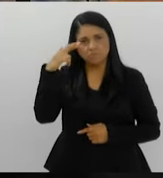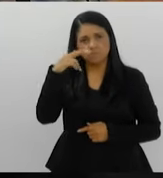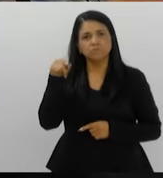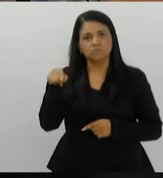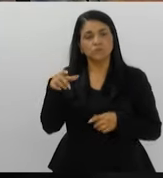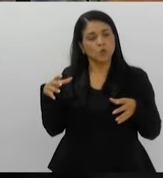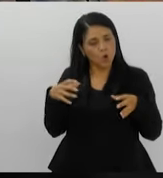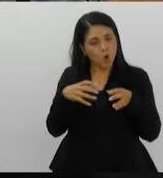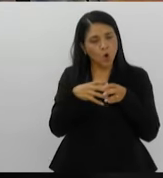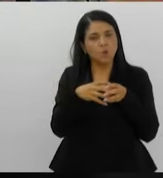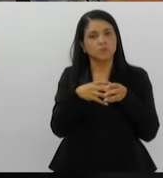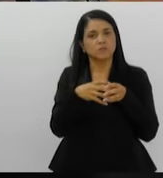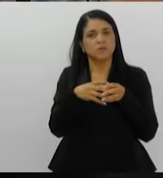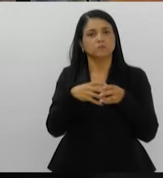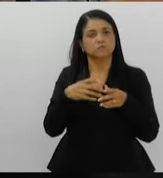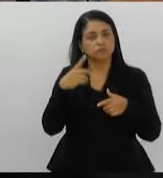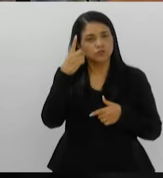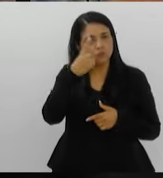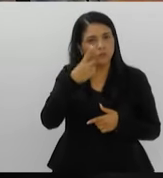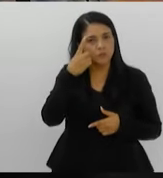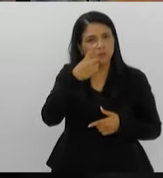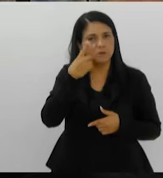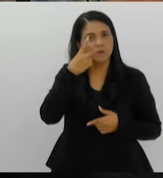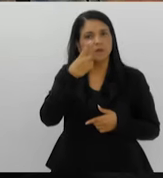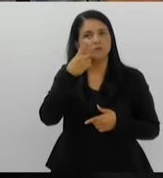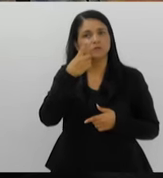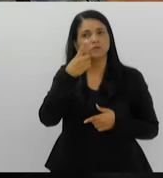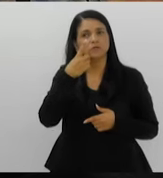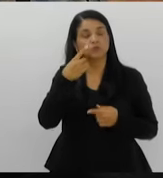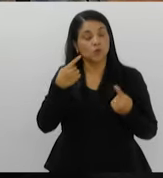essa comissão de parlamentares que são